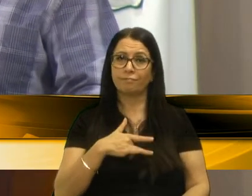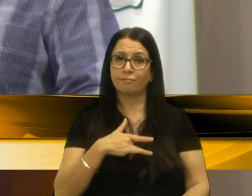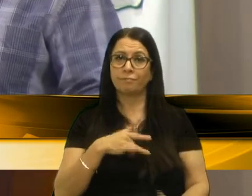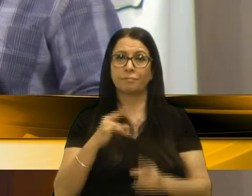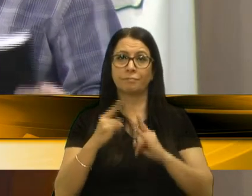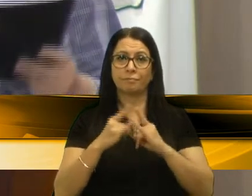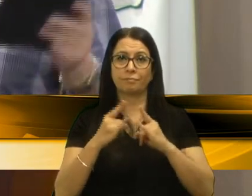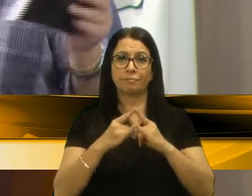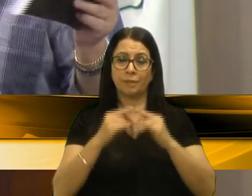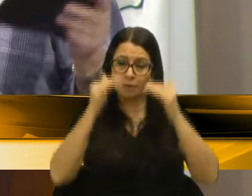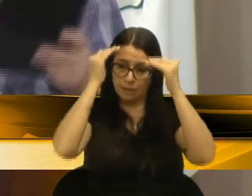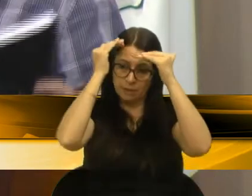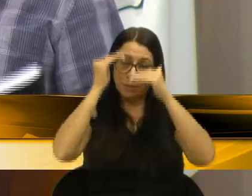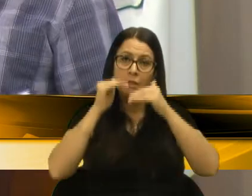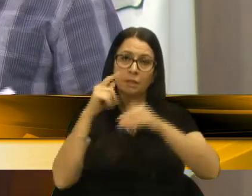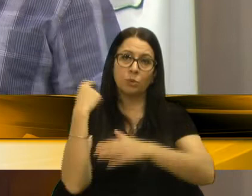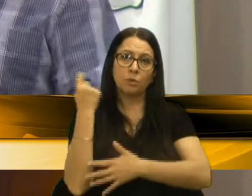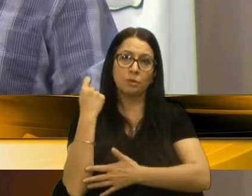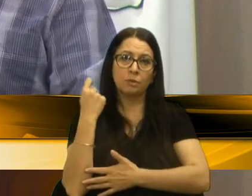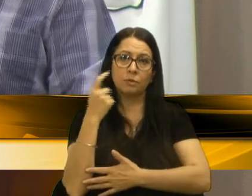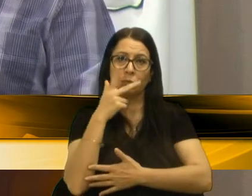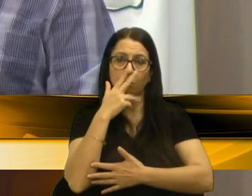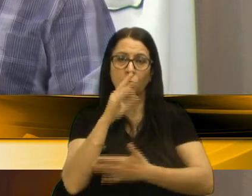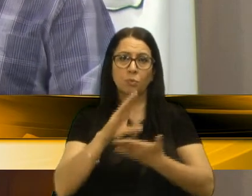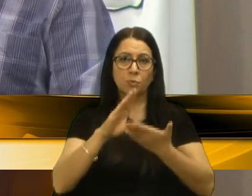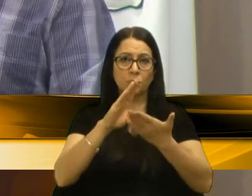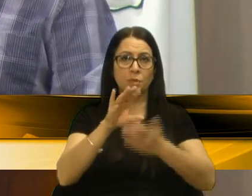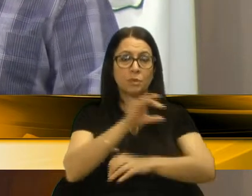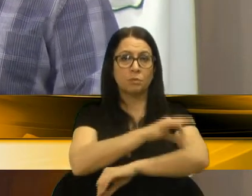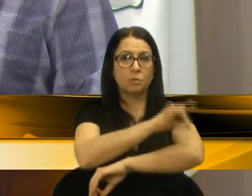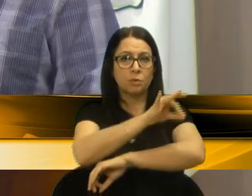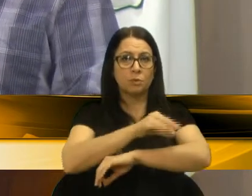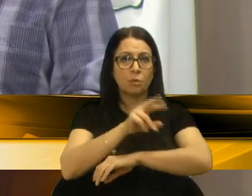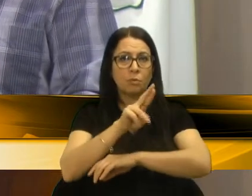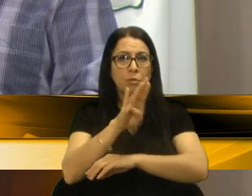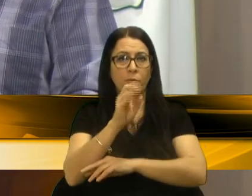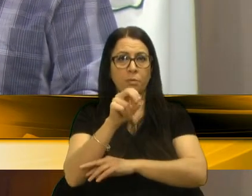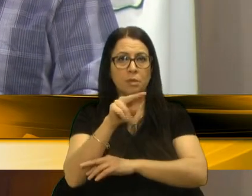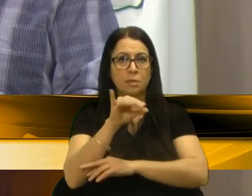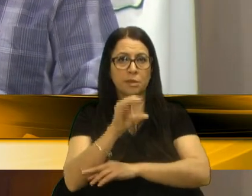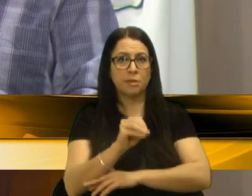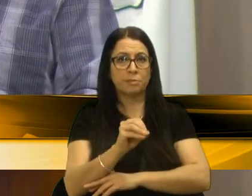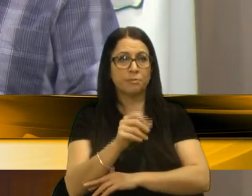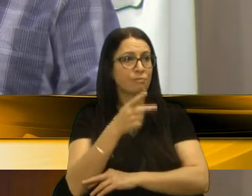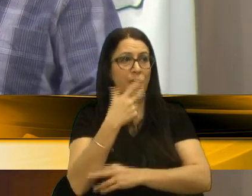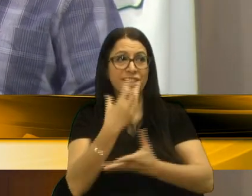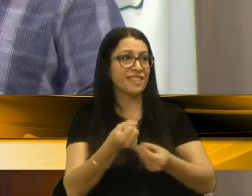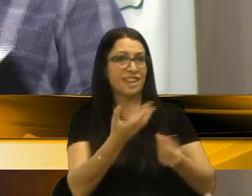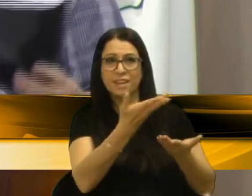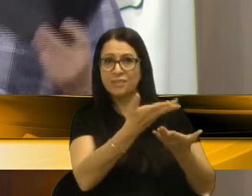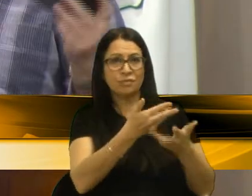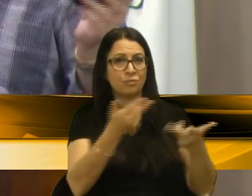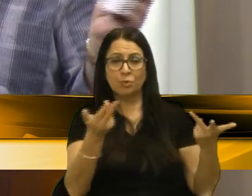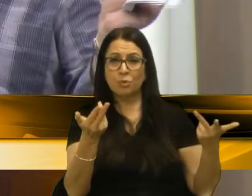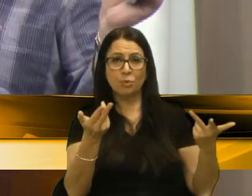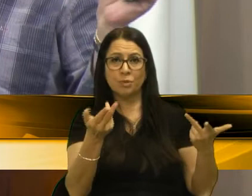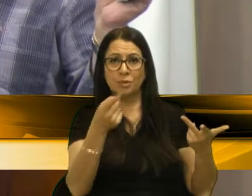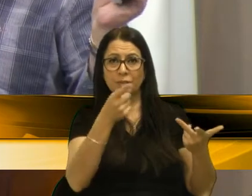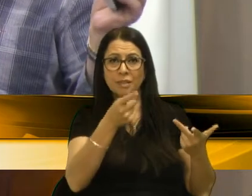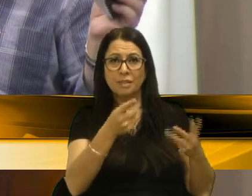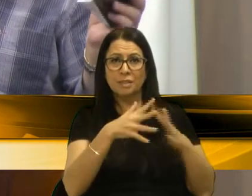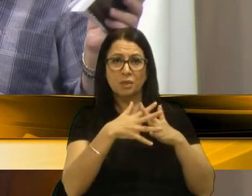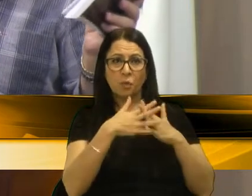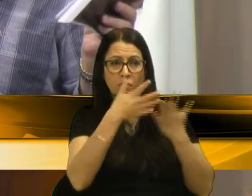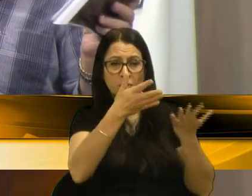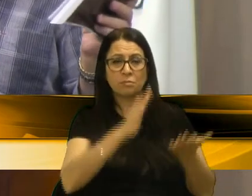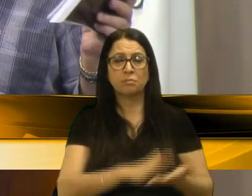entidade respeitada no Rio Grande do Sul, como o Conselho de Arquitetura e Urbanismo, se disponha a fazer coro a essa barbaridade